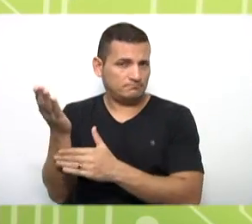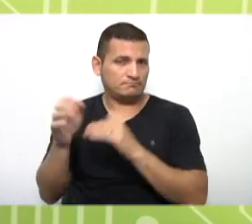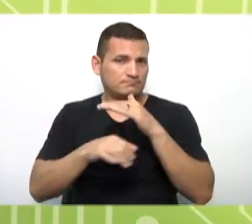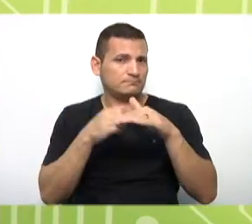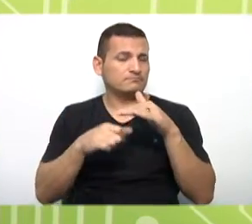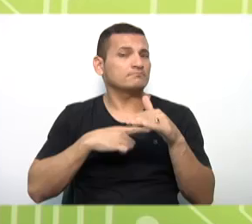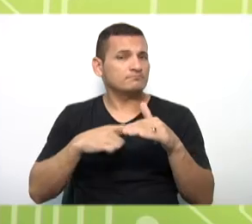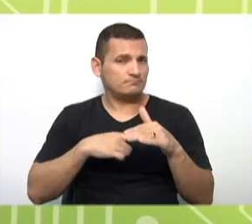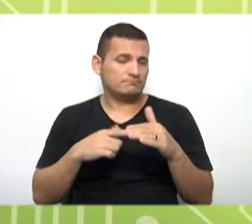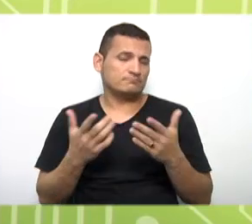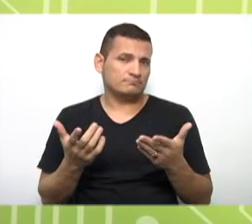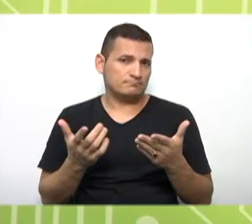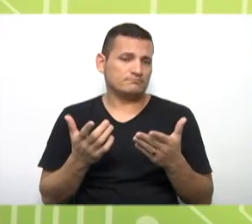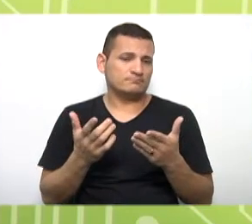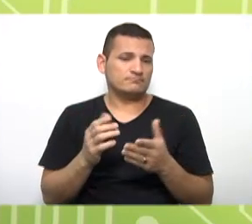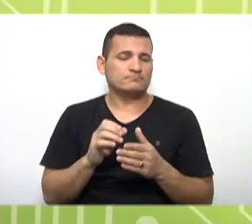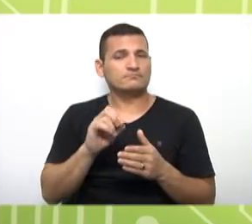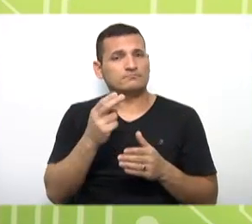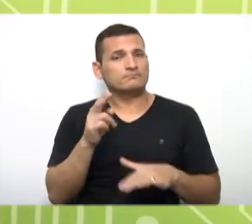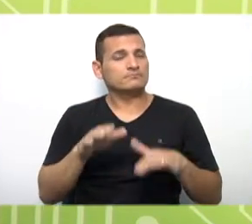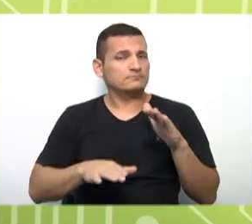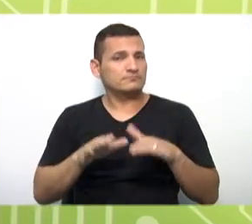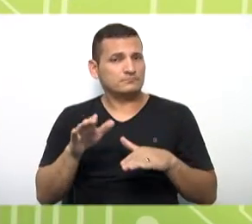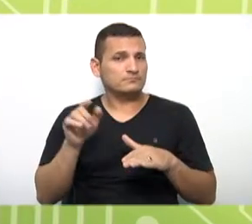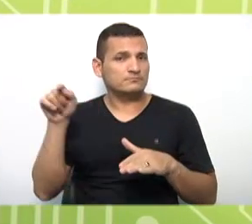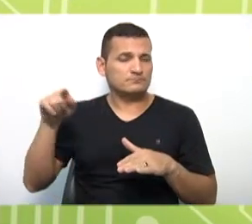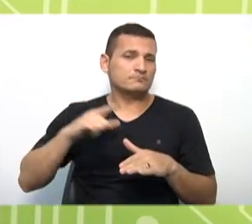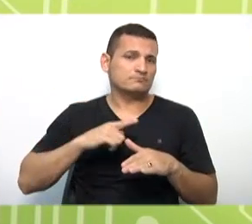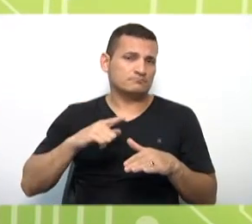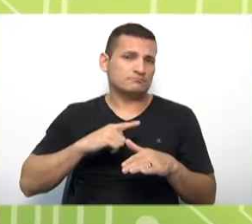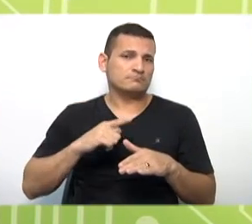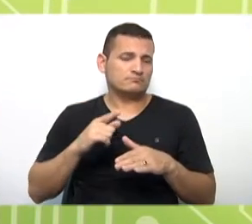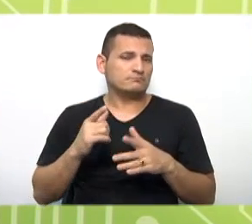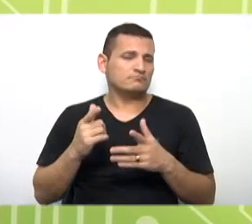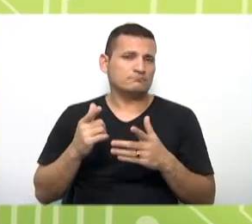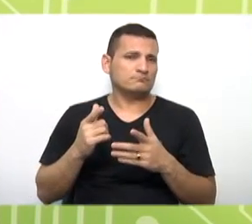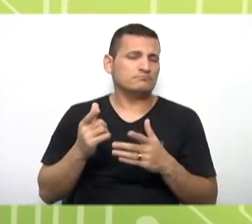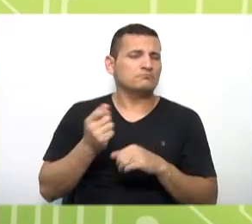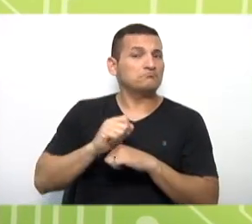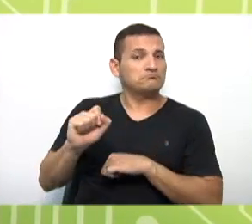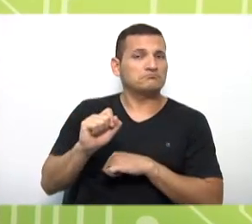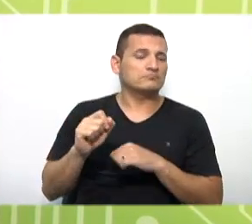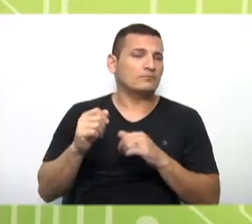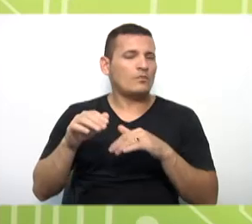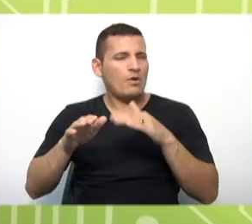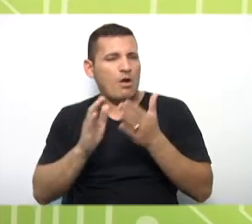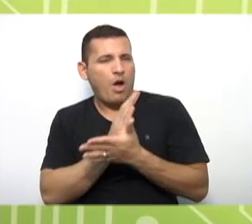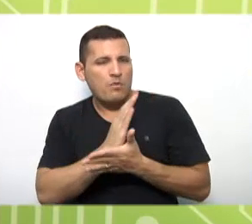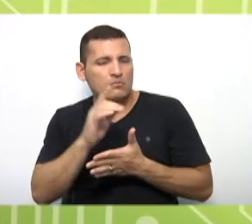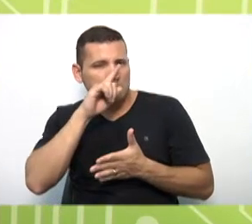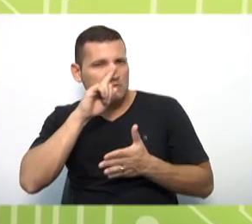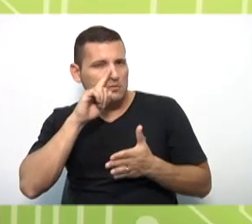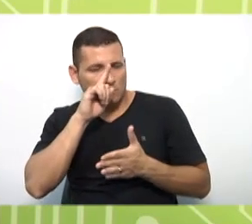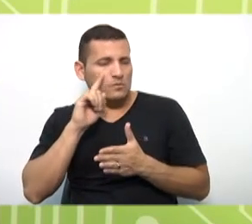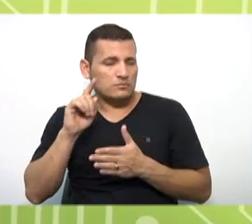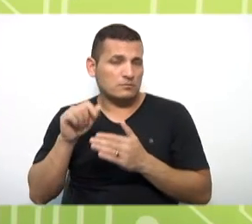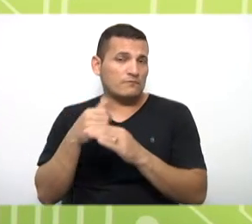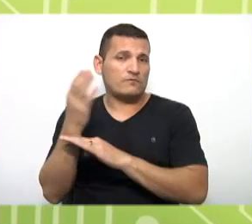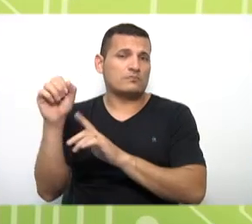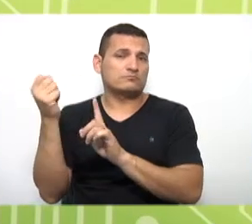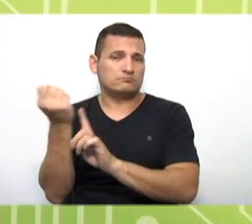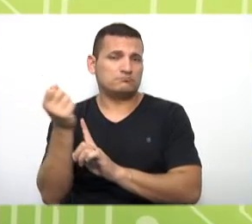não estava prevista. Ou às vezes ela surge para se defender de uma ameaça que o mercado está impondo em relação à